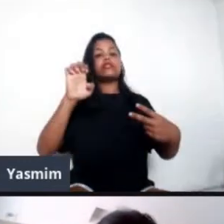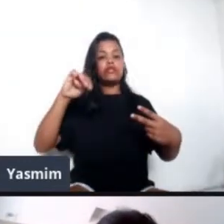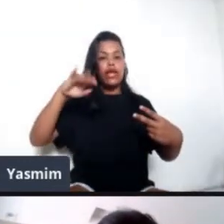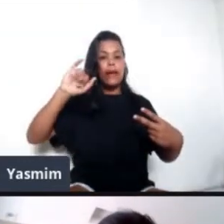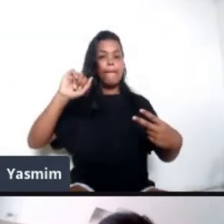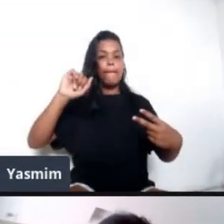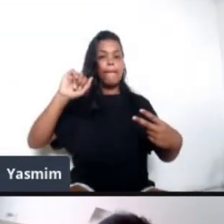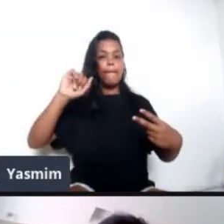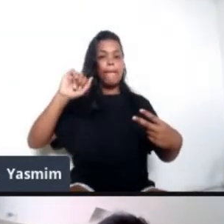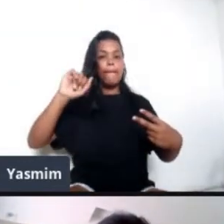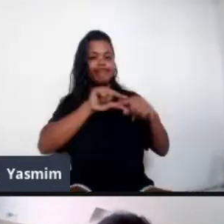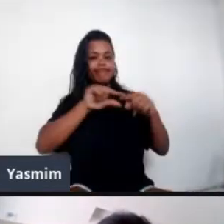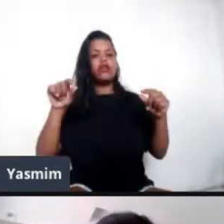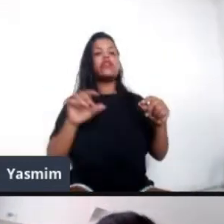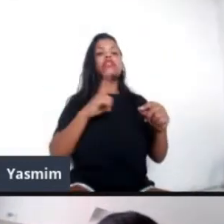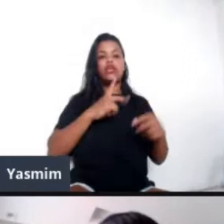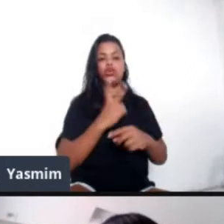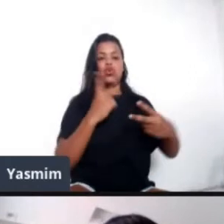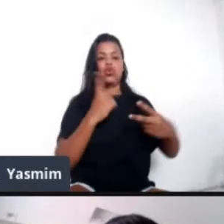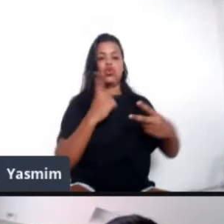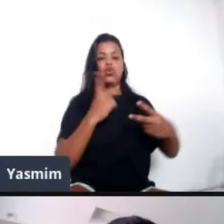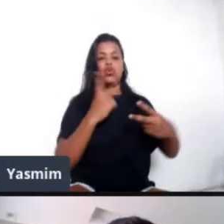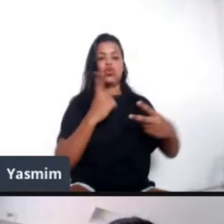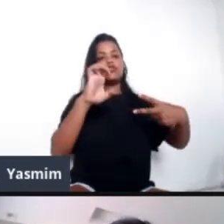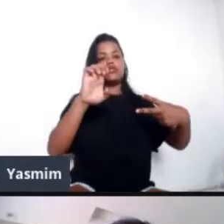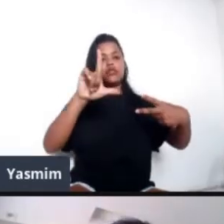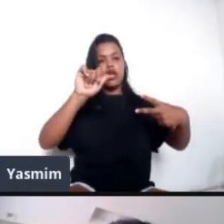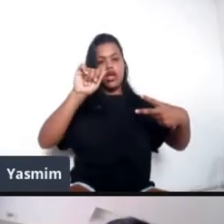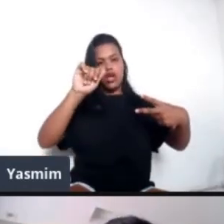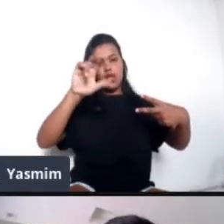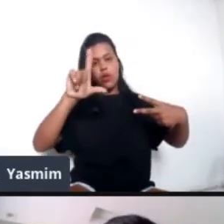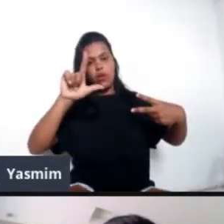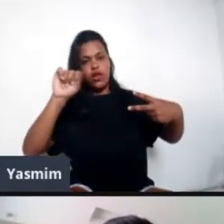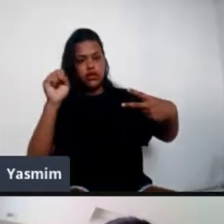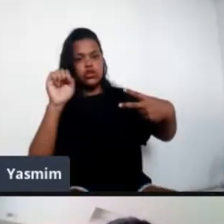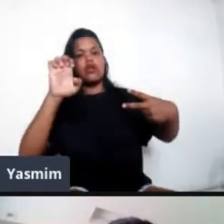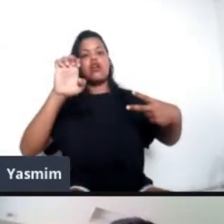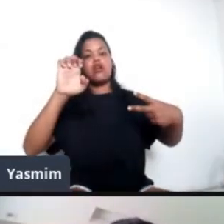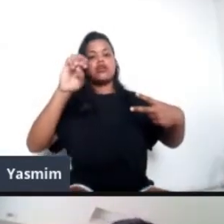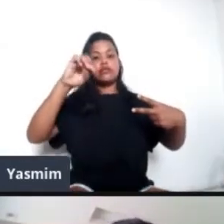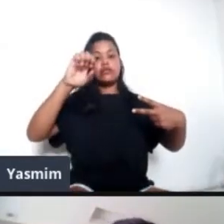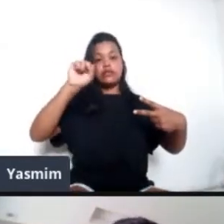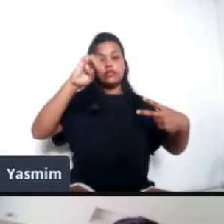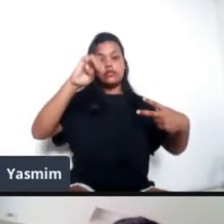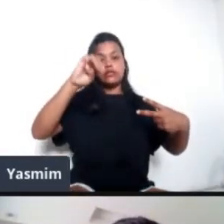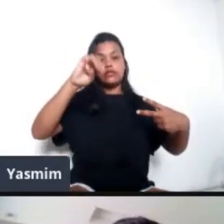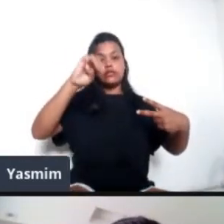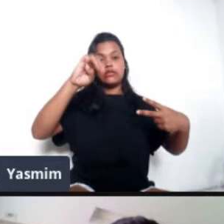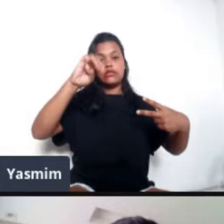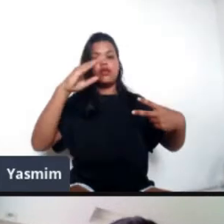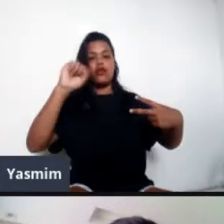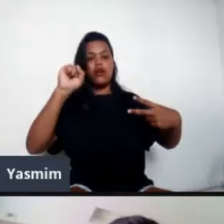mais detalhada, conseguem perceber as diferenças mínimas do micro-organismo para poder fazer a defesa